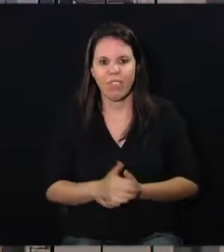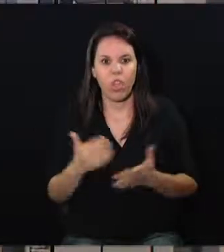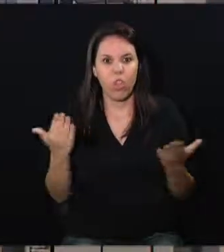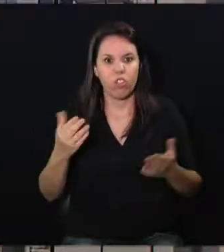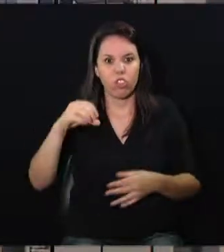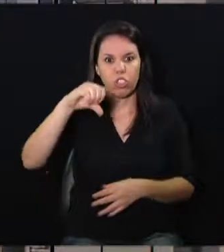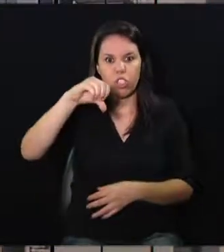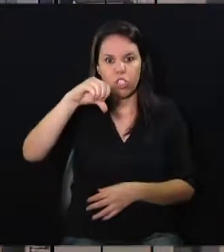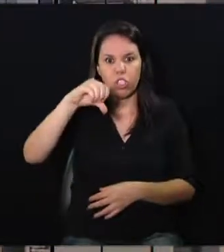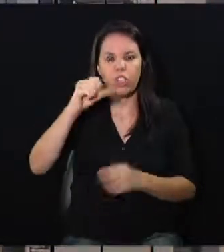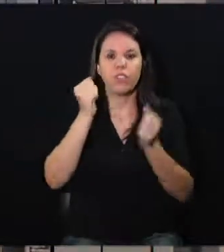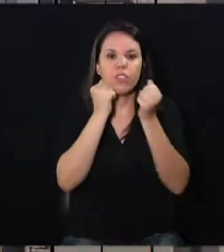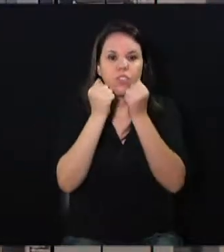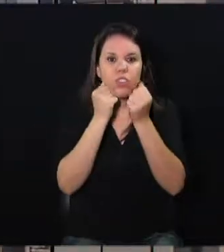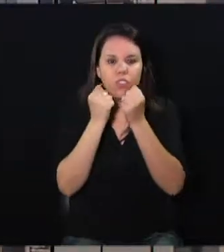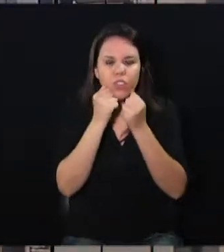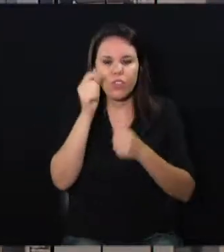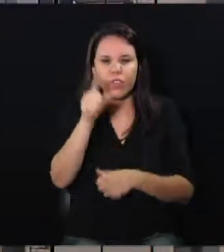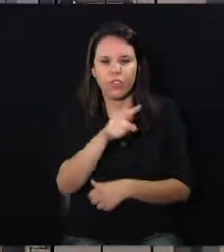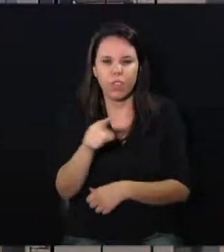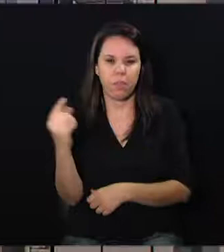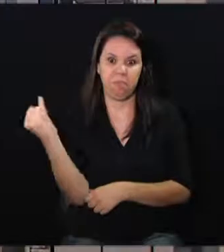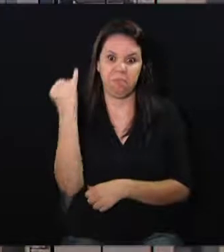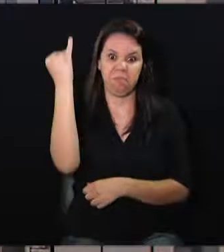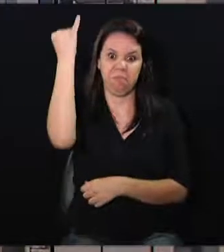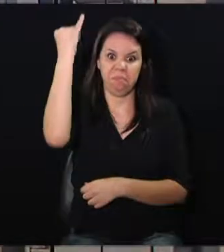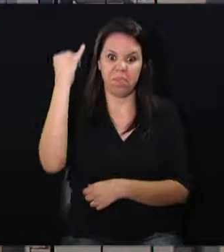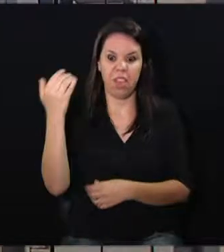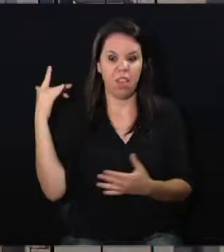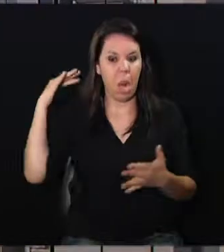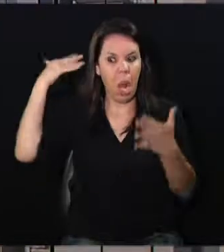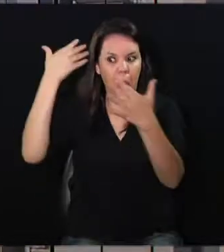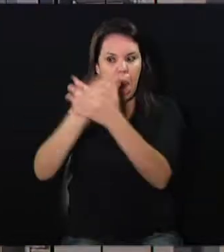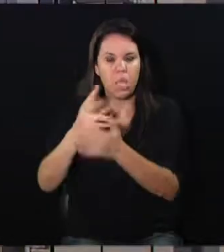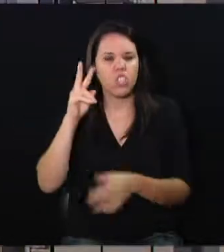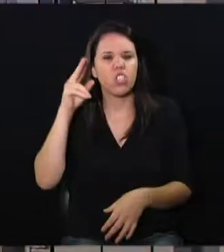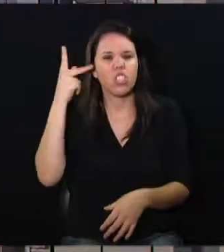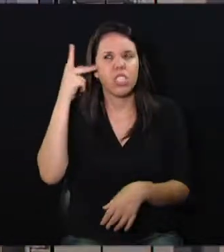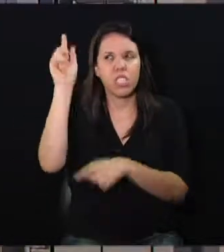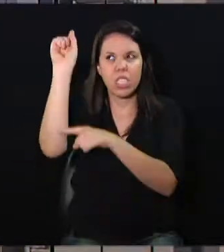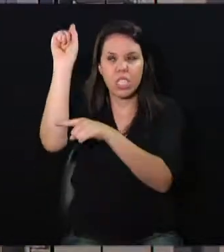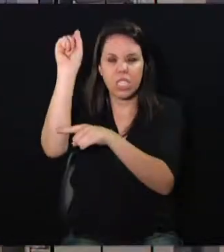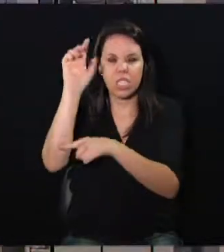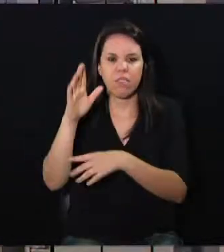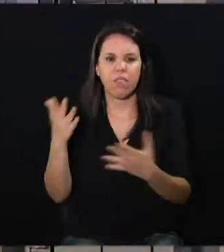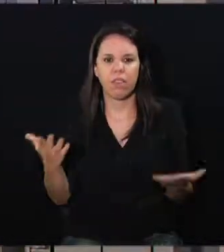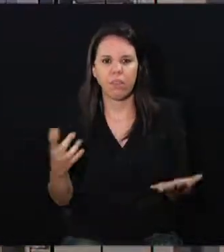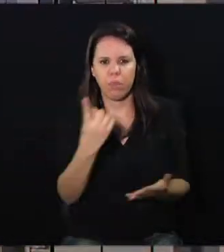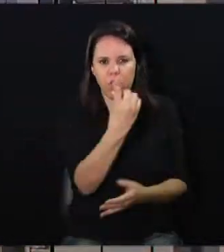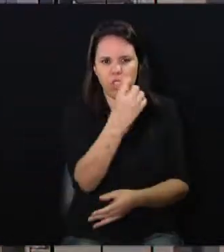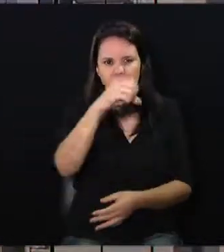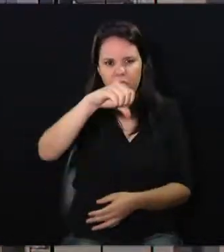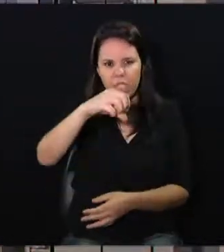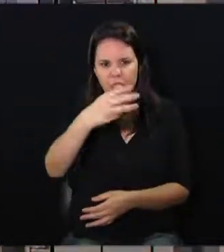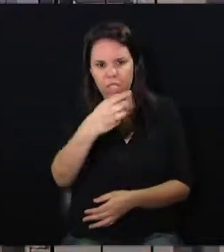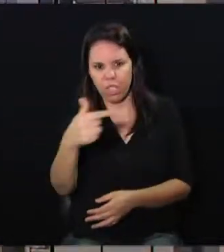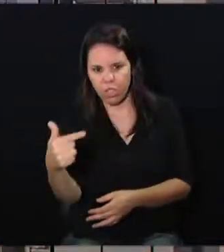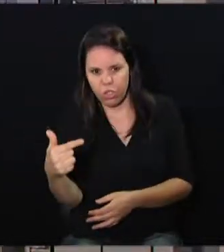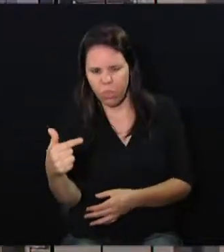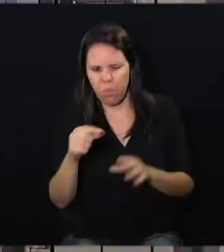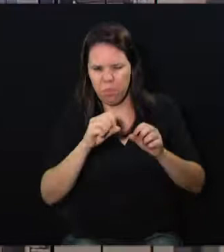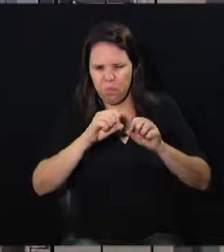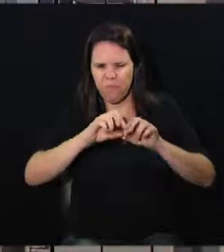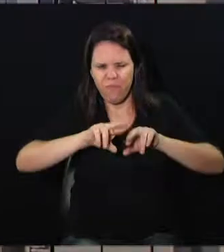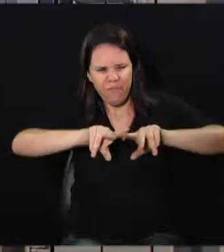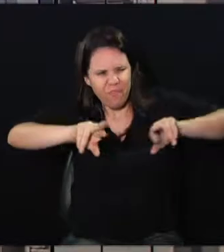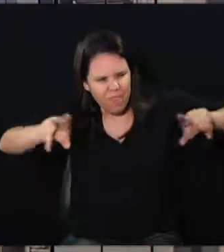julho, é feriado e um dia importante para a história do estado de São Paulo. Em 1932, milhares de paulistas